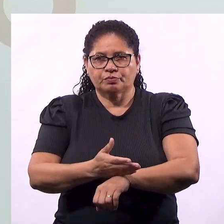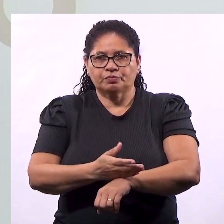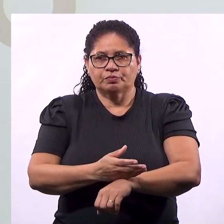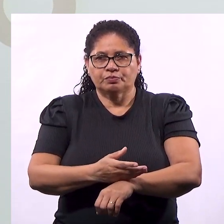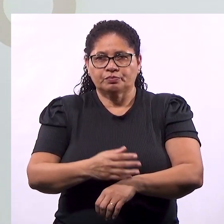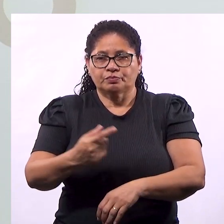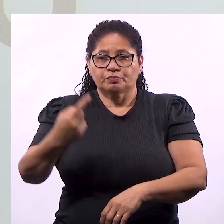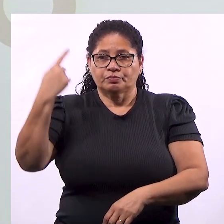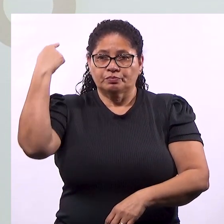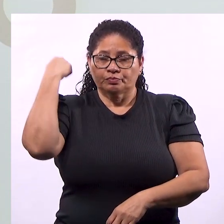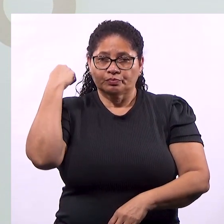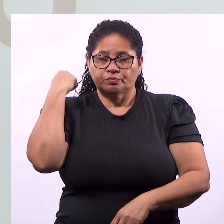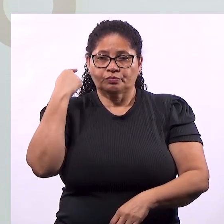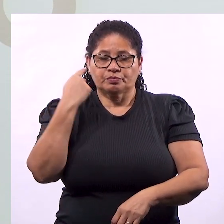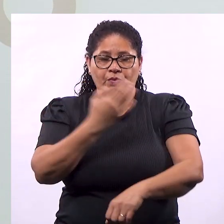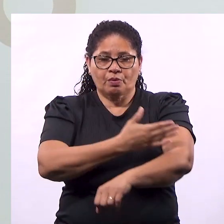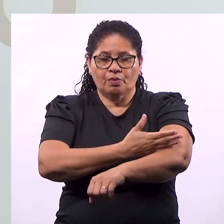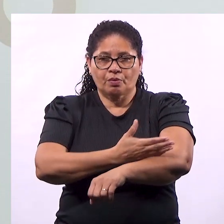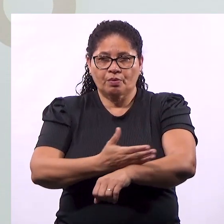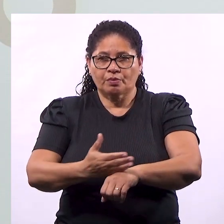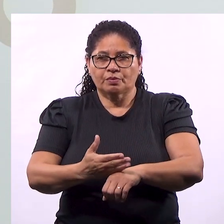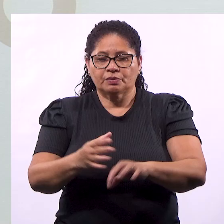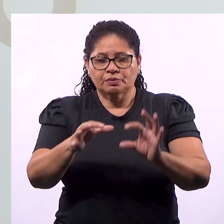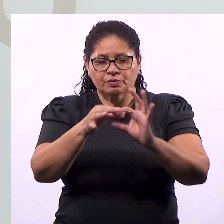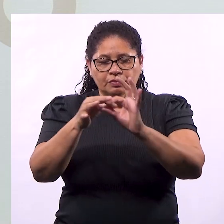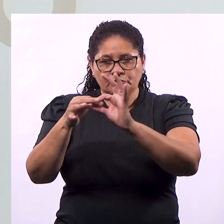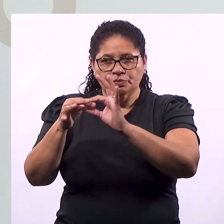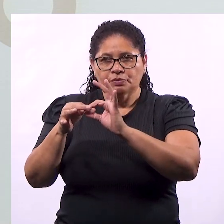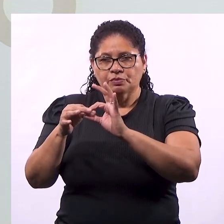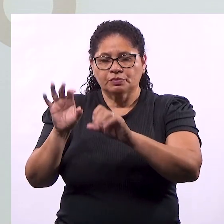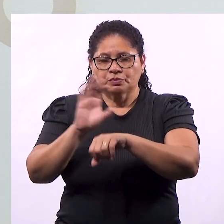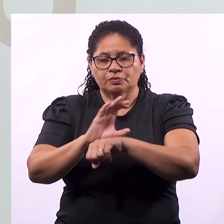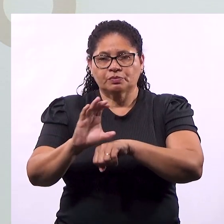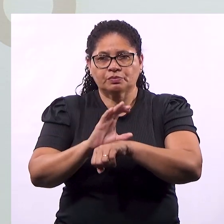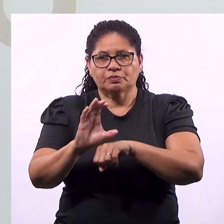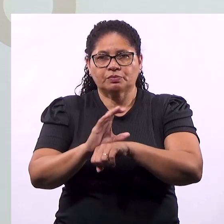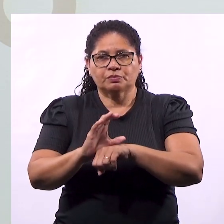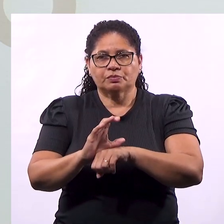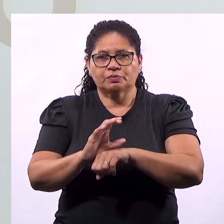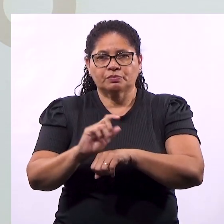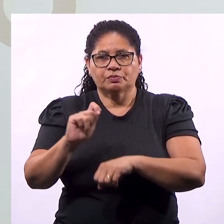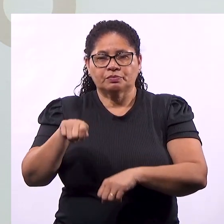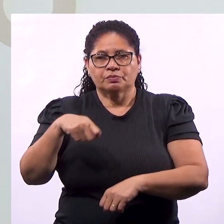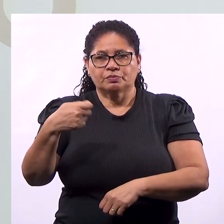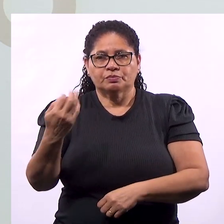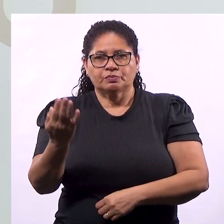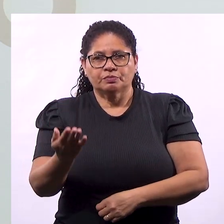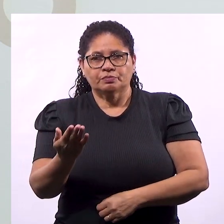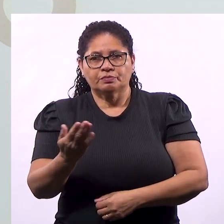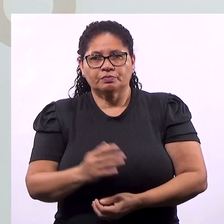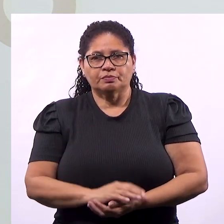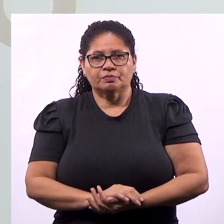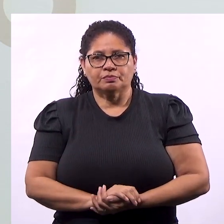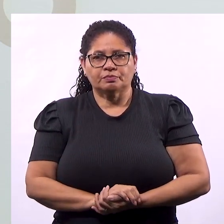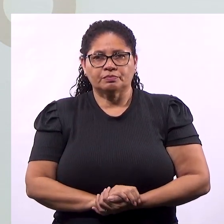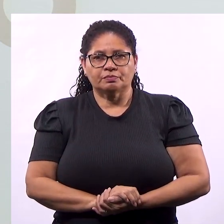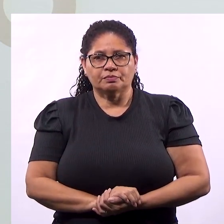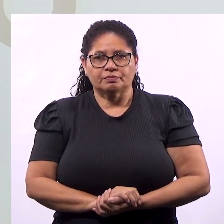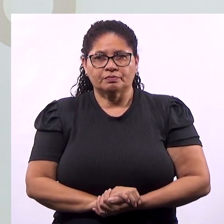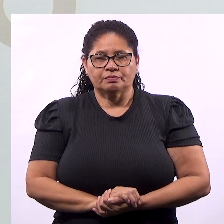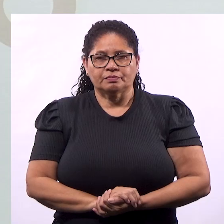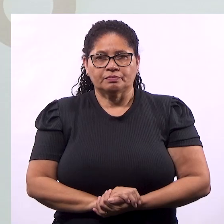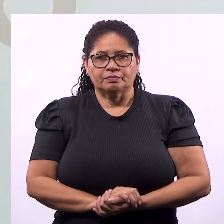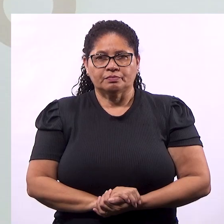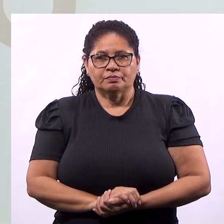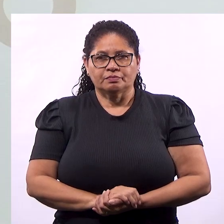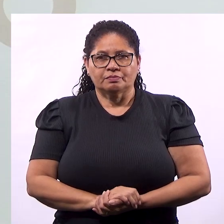fundo está a plotagem dos estúdios em tons branco com conectores cinza e o meu sinal para comunidade libras é